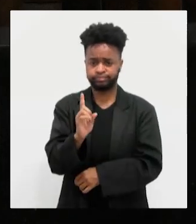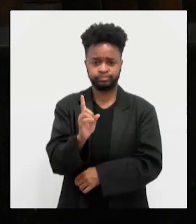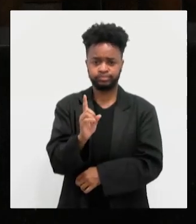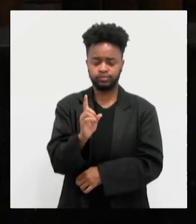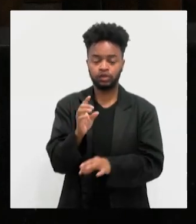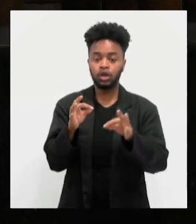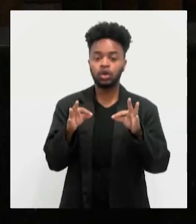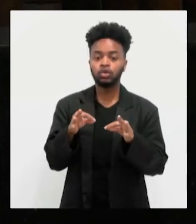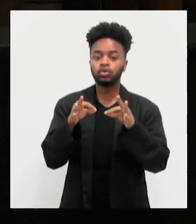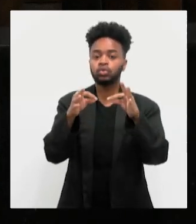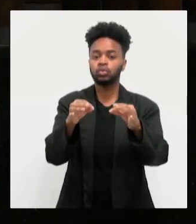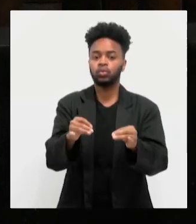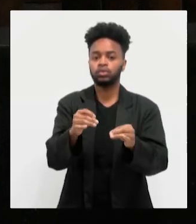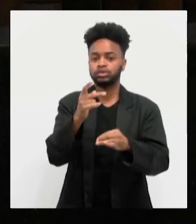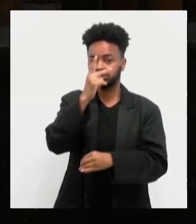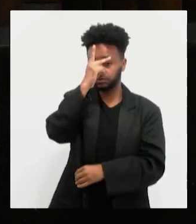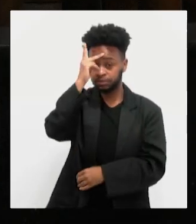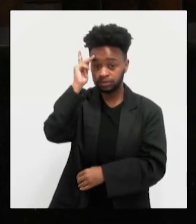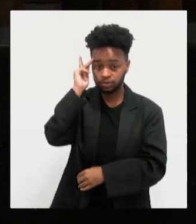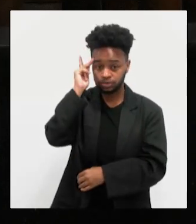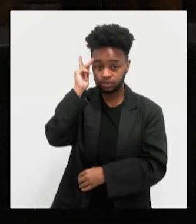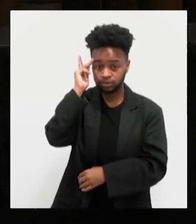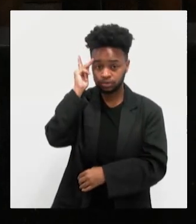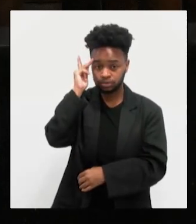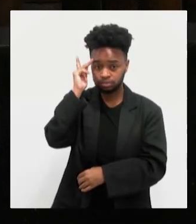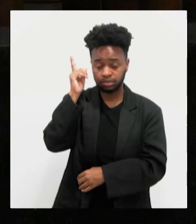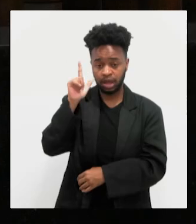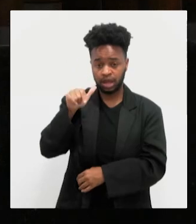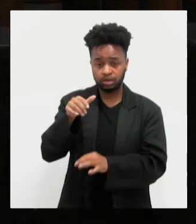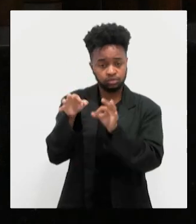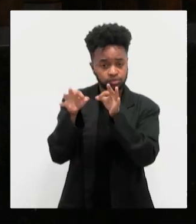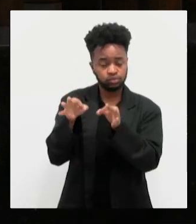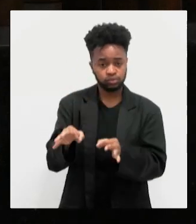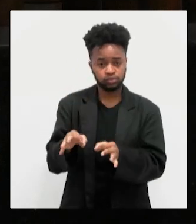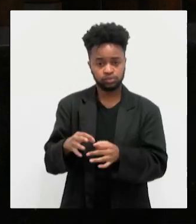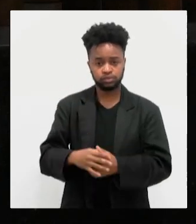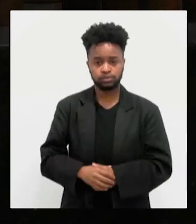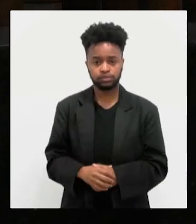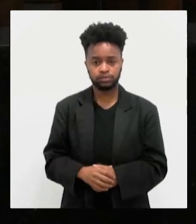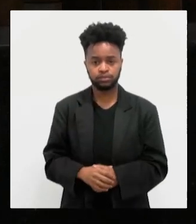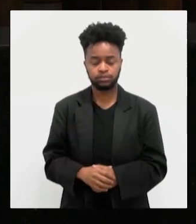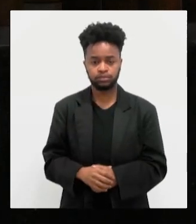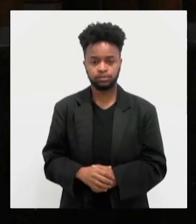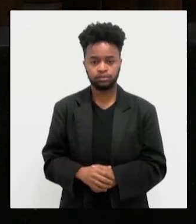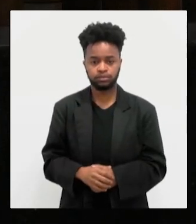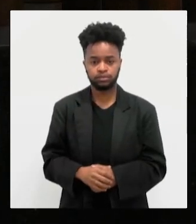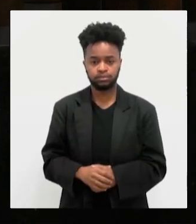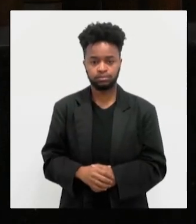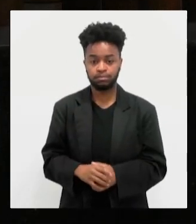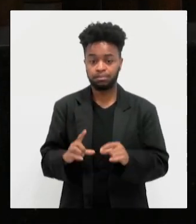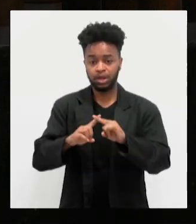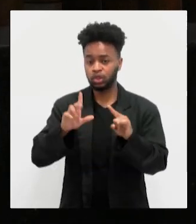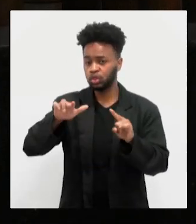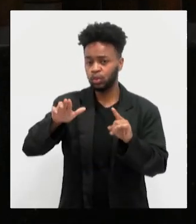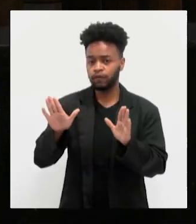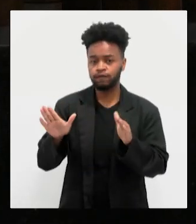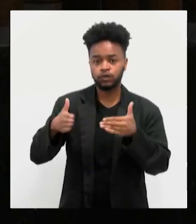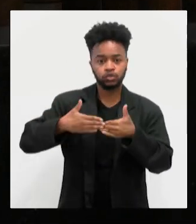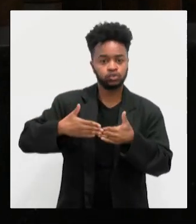Todas as pessoas são dignas. E não fechou a porta para